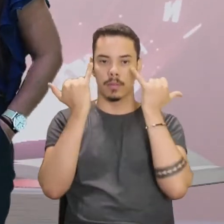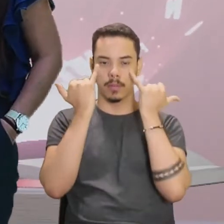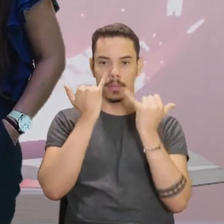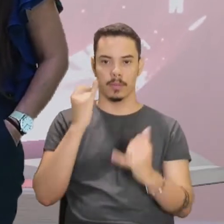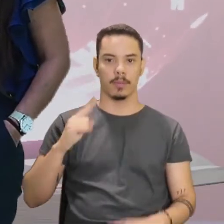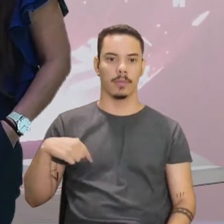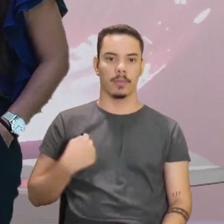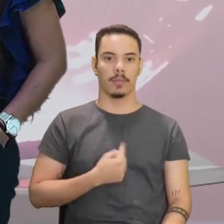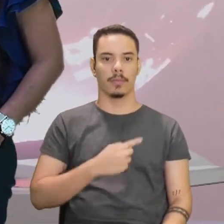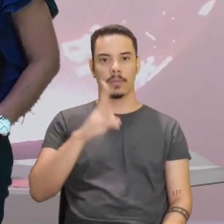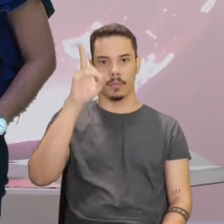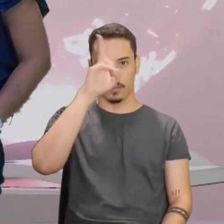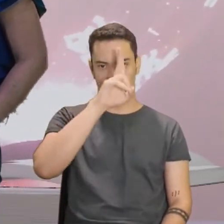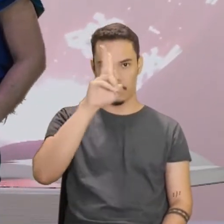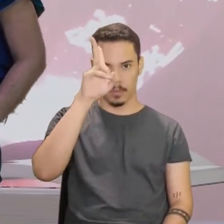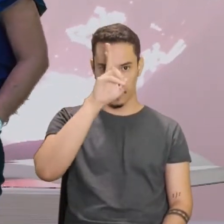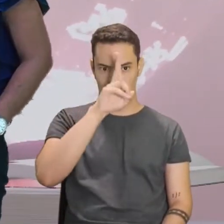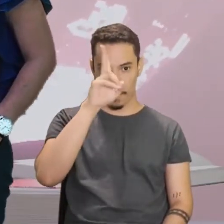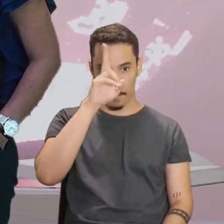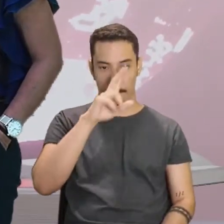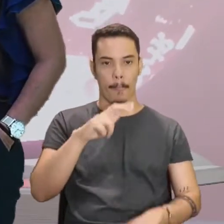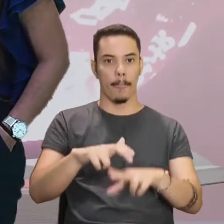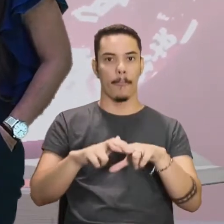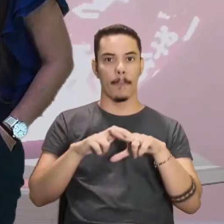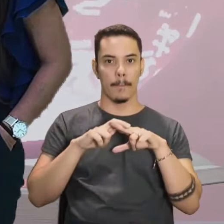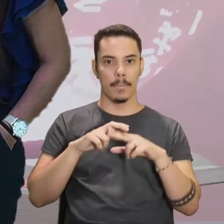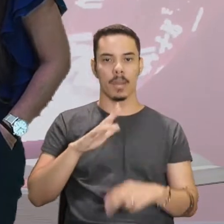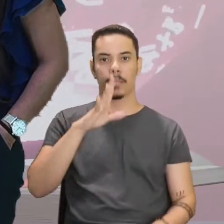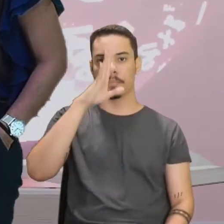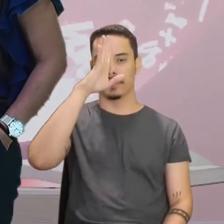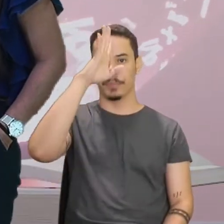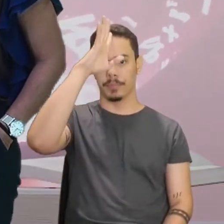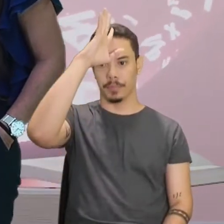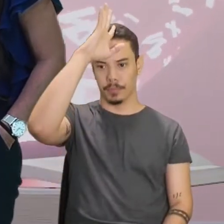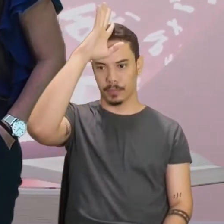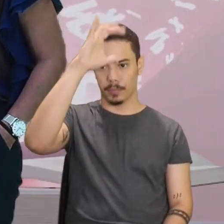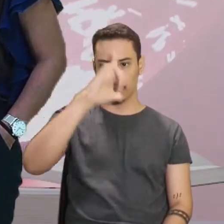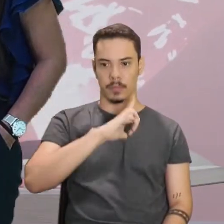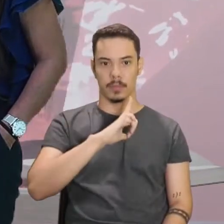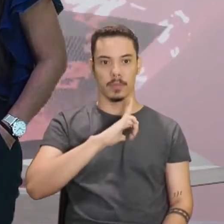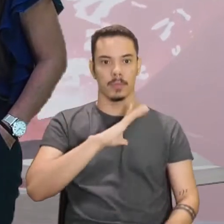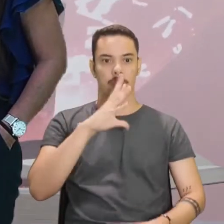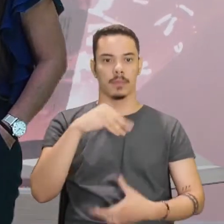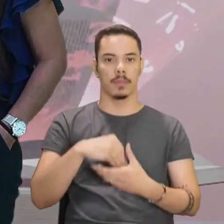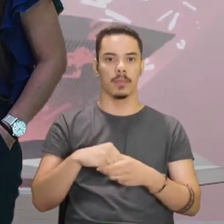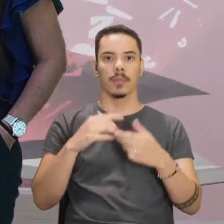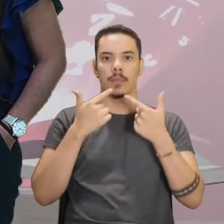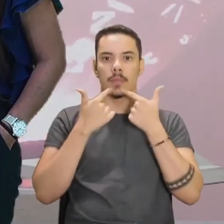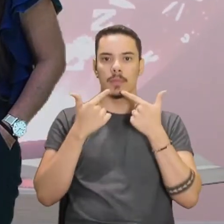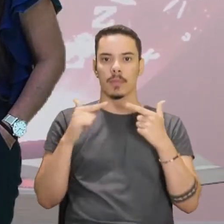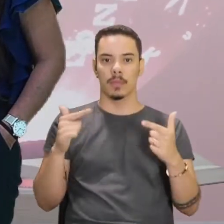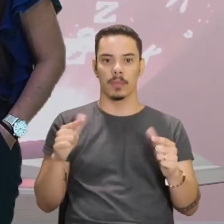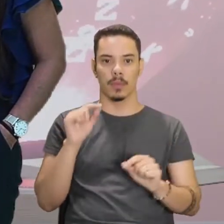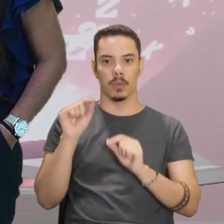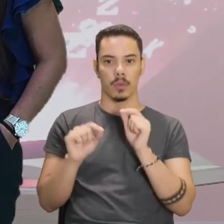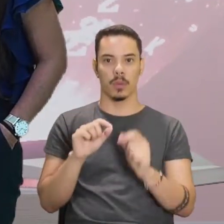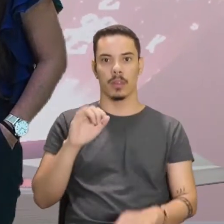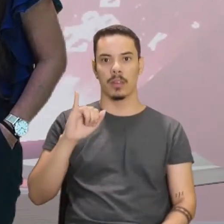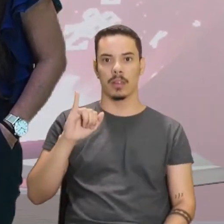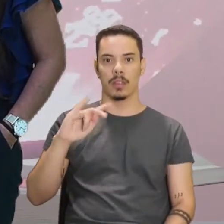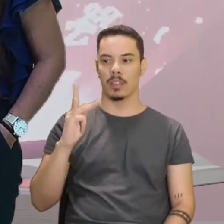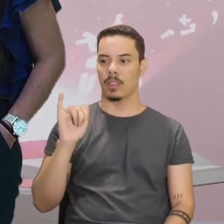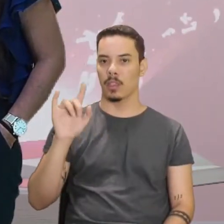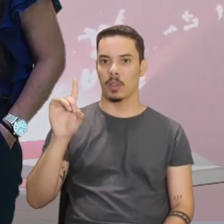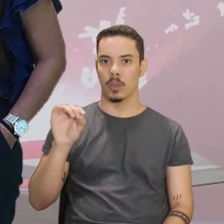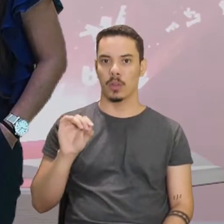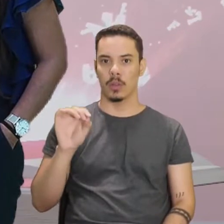história aí tem registrado. Exatamente. E os romanos têm na sua linguagem o que vem do indo-europeu,